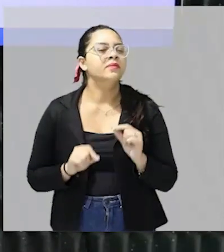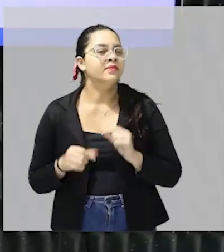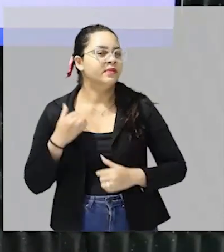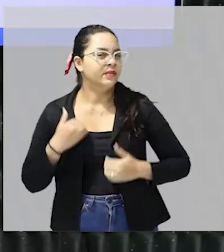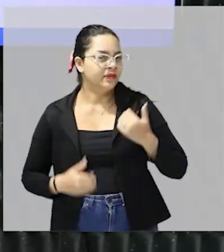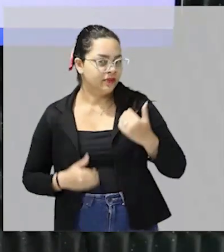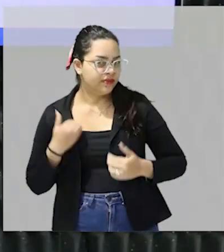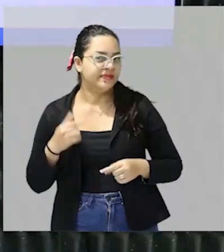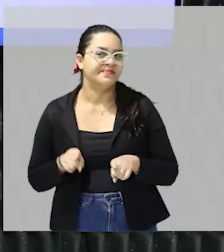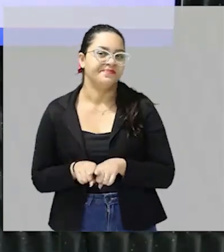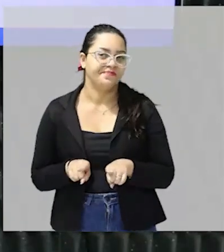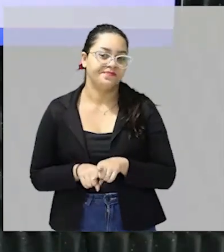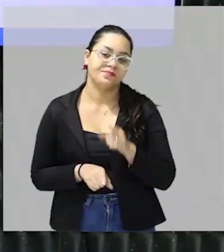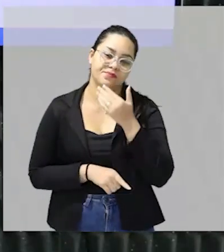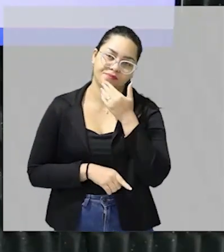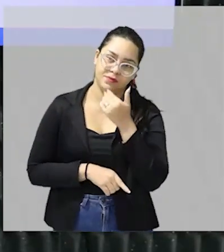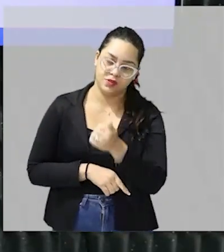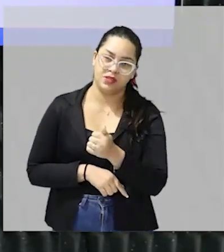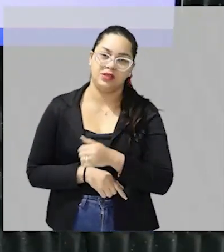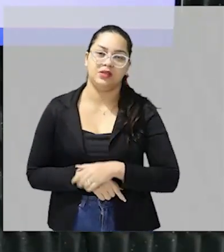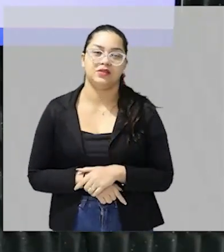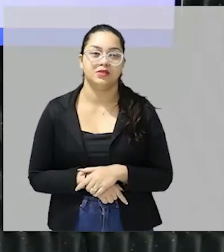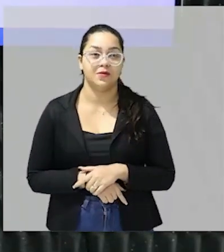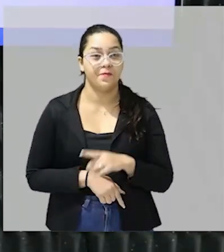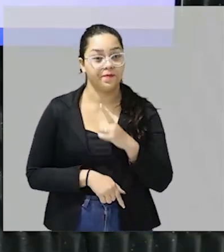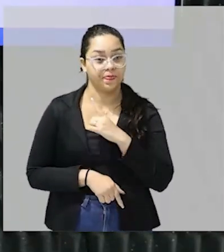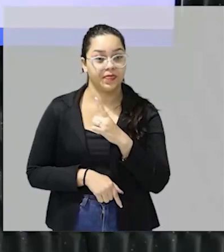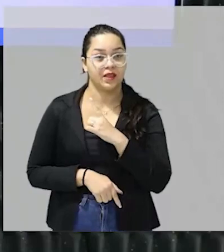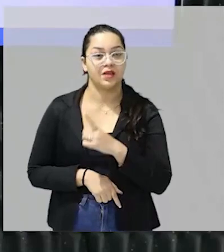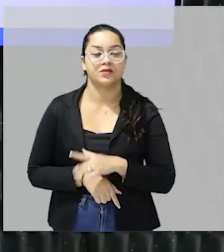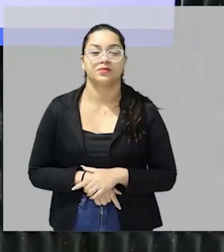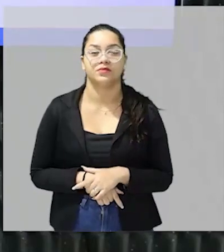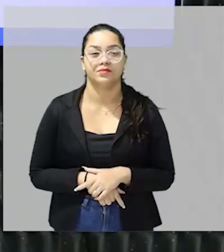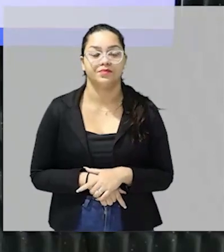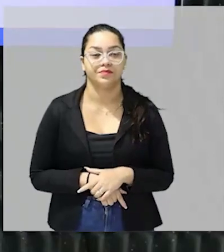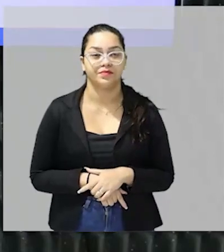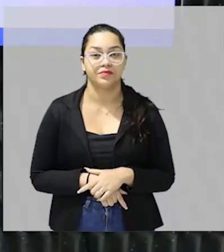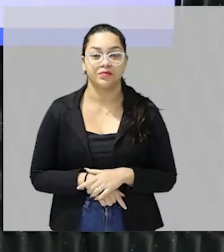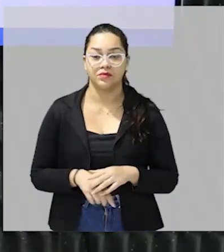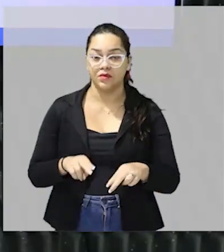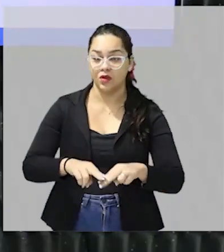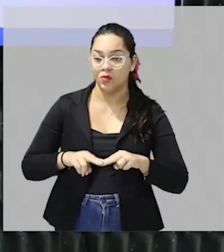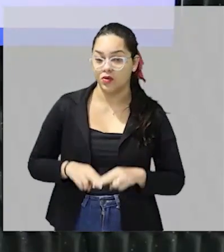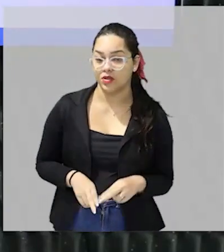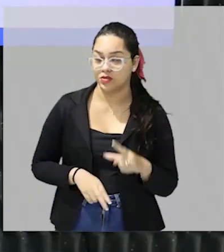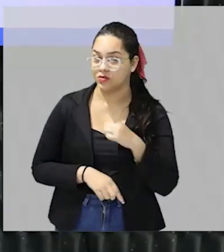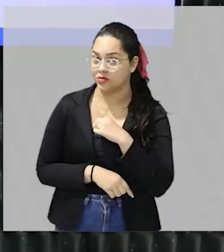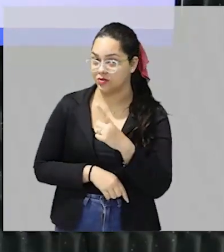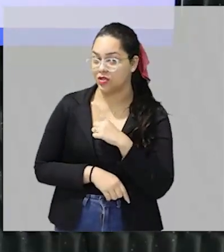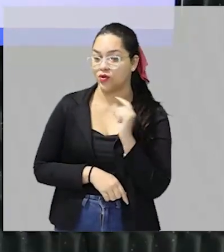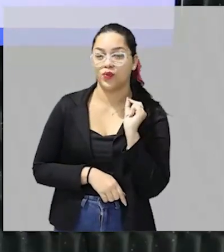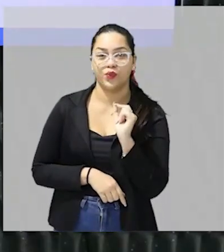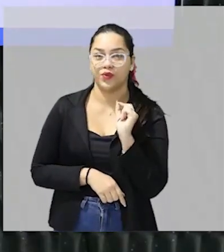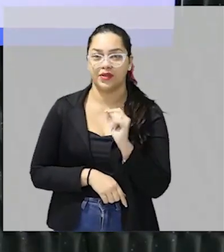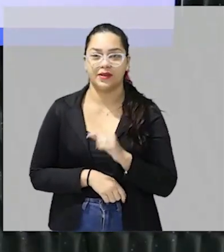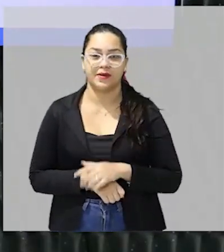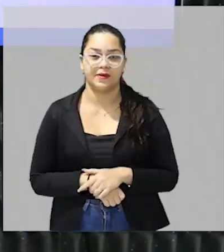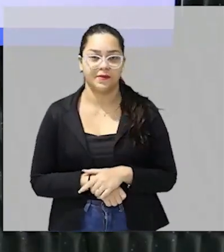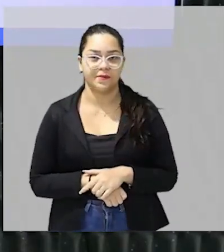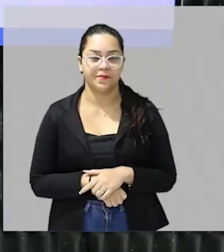físicas bem melhoradas, eles têm um excelente condicionamento físico. Então, quando eles têm um excelente condicionamento